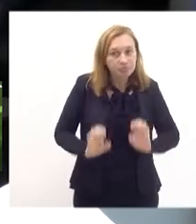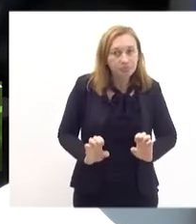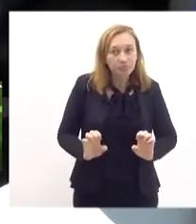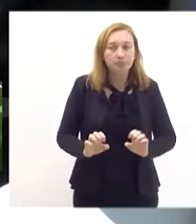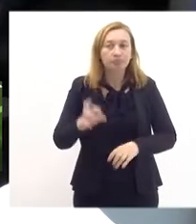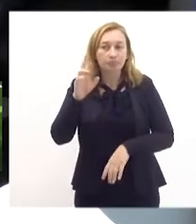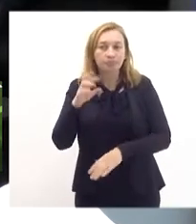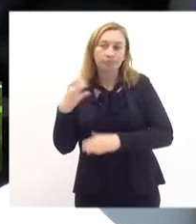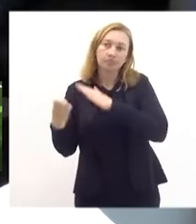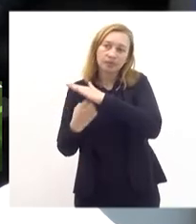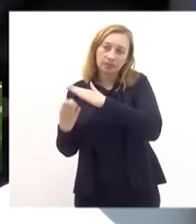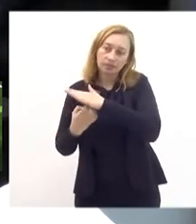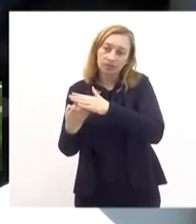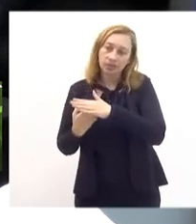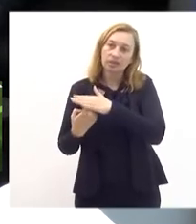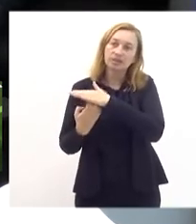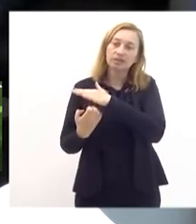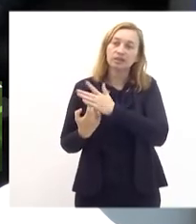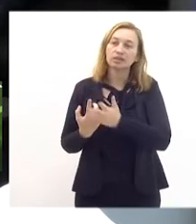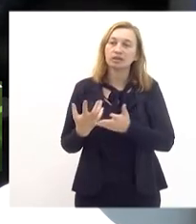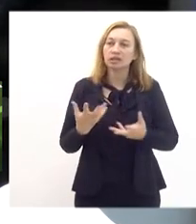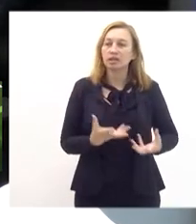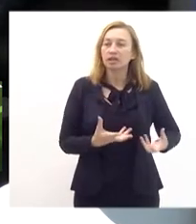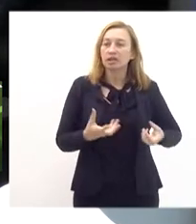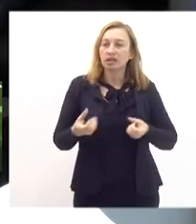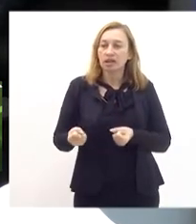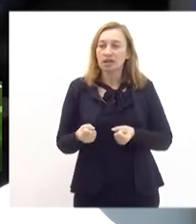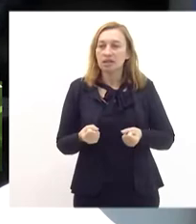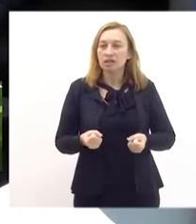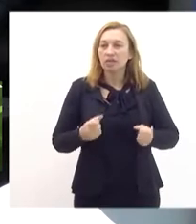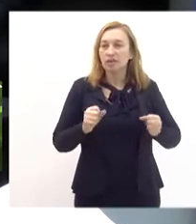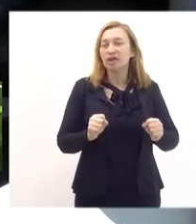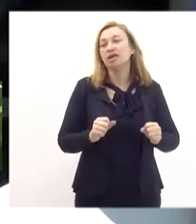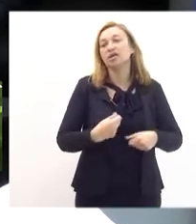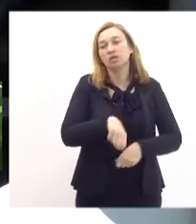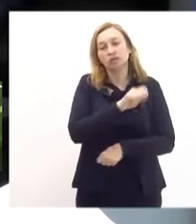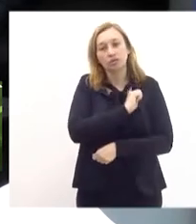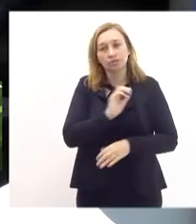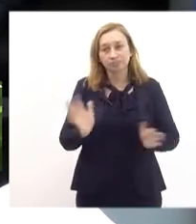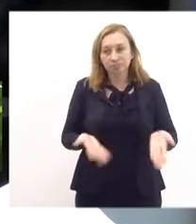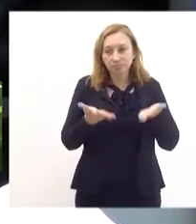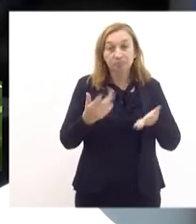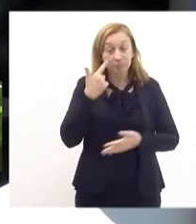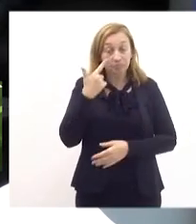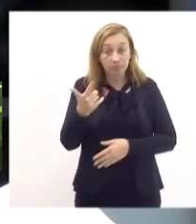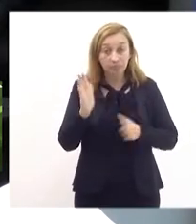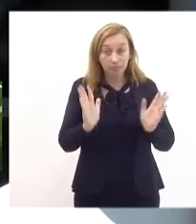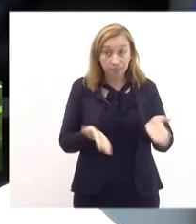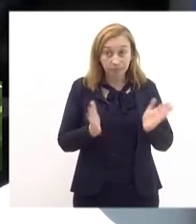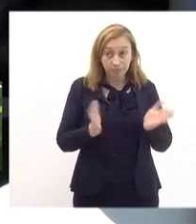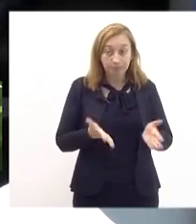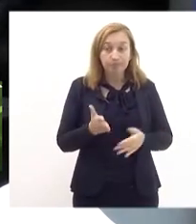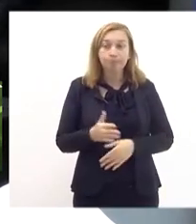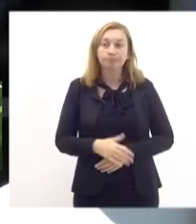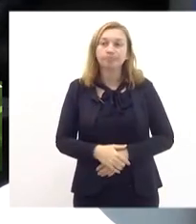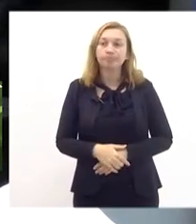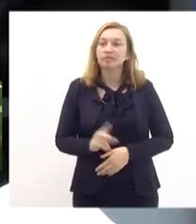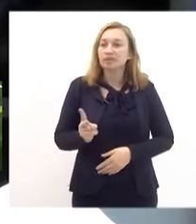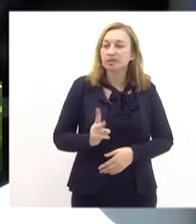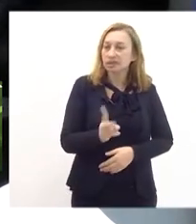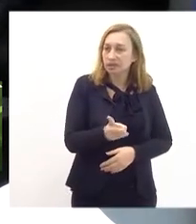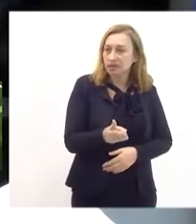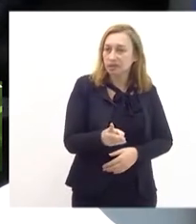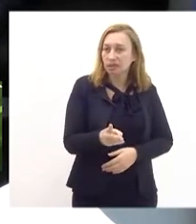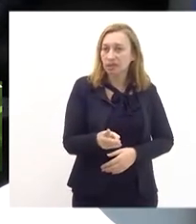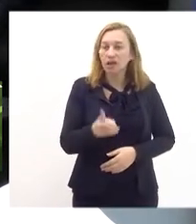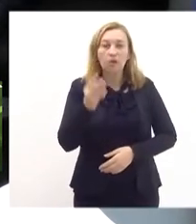empresas beneficiárias dos incentivos fiscais. Porque o que a gente vê hoje, conforme aqui já tratado, é sempre o binômio